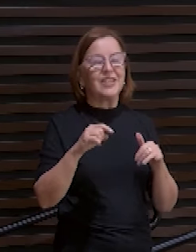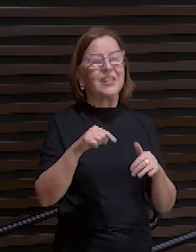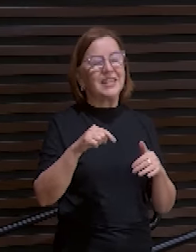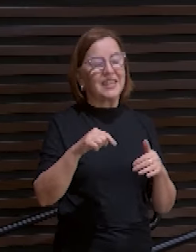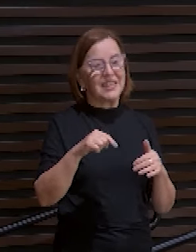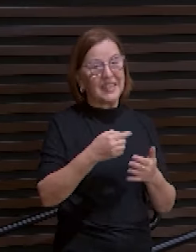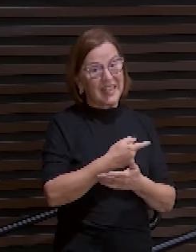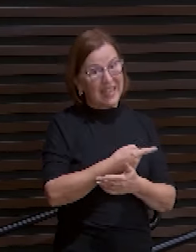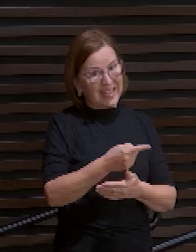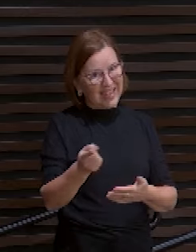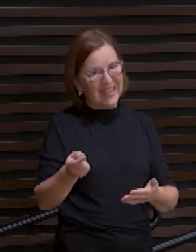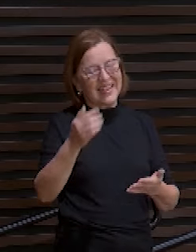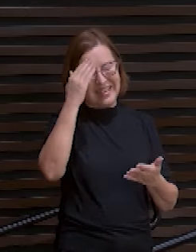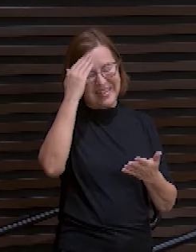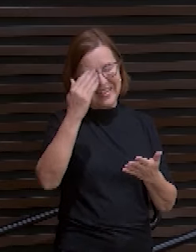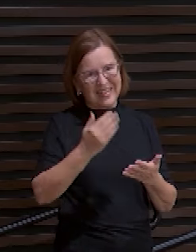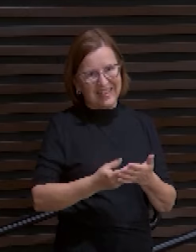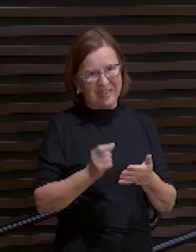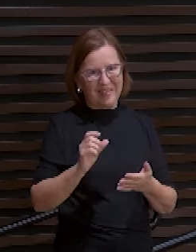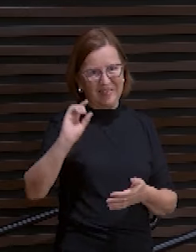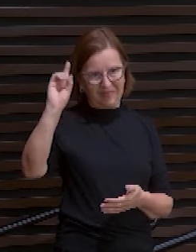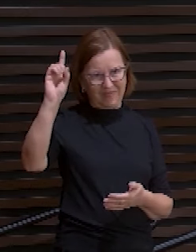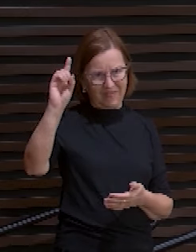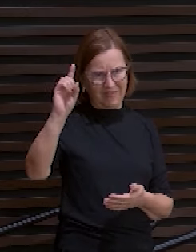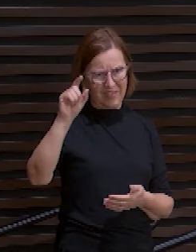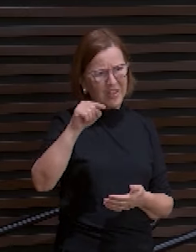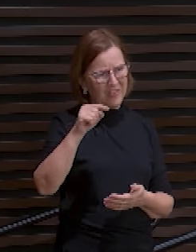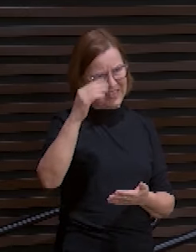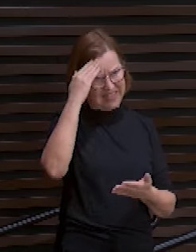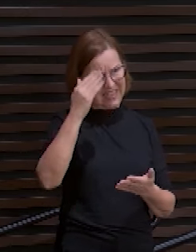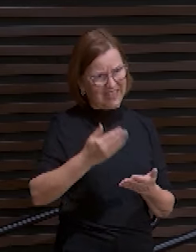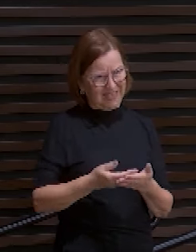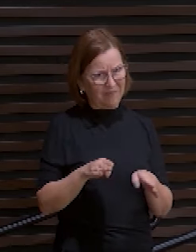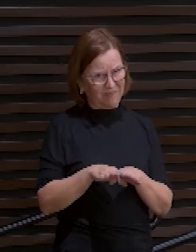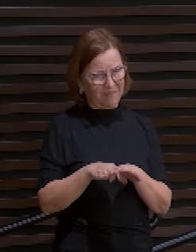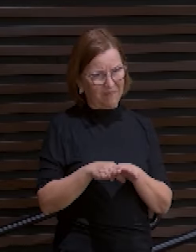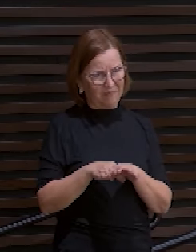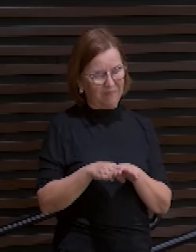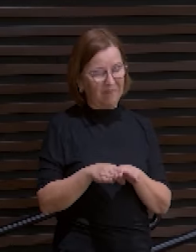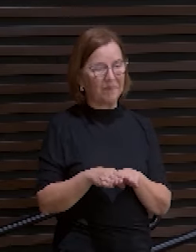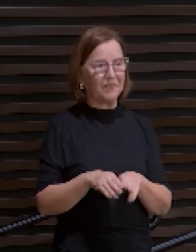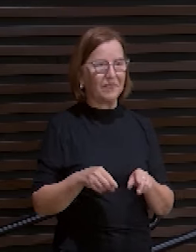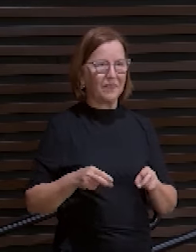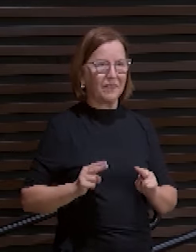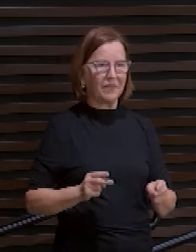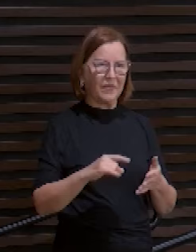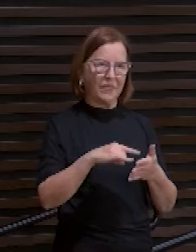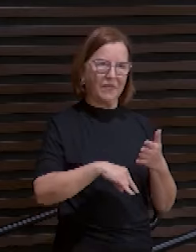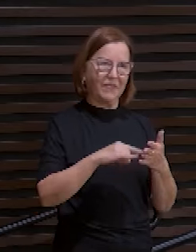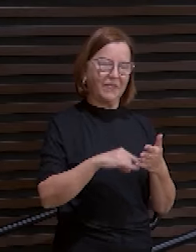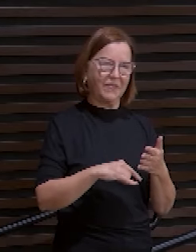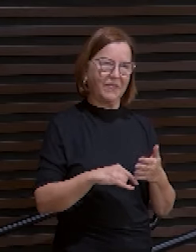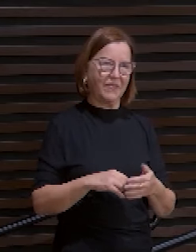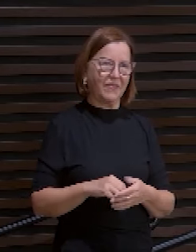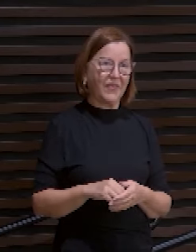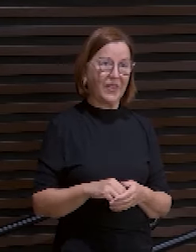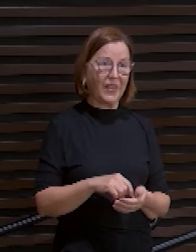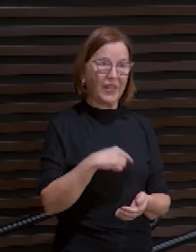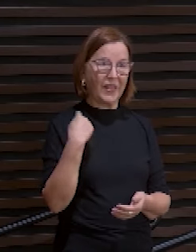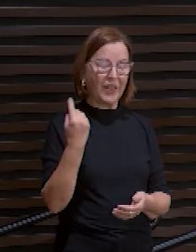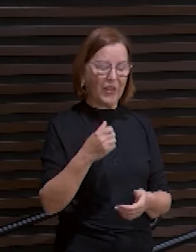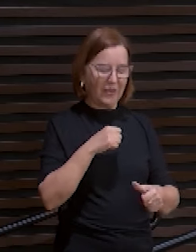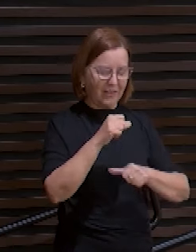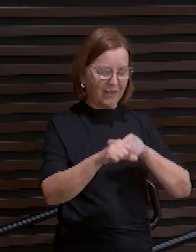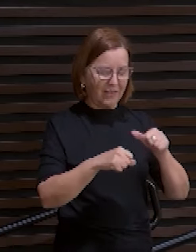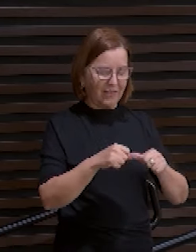palavra e você crê continuando o boletim fomos regenerados